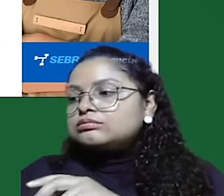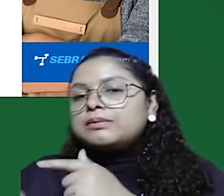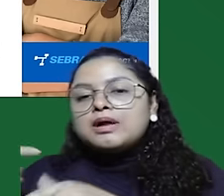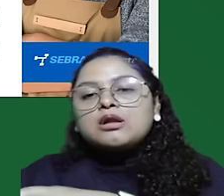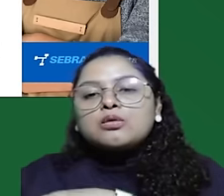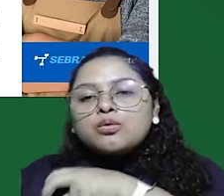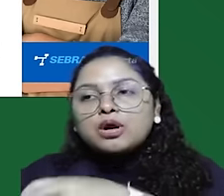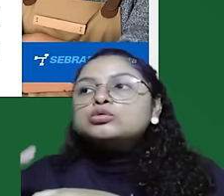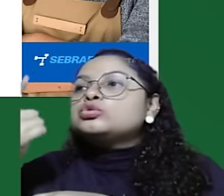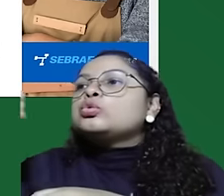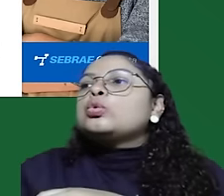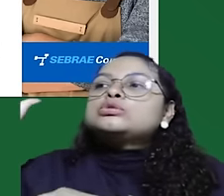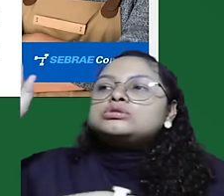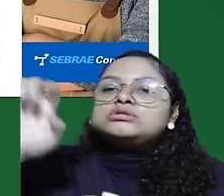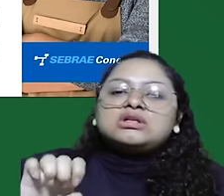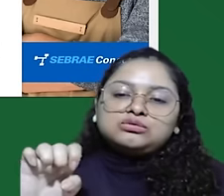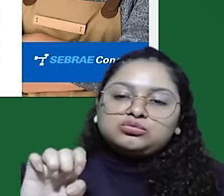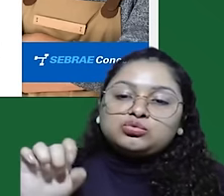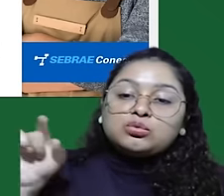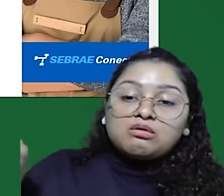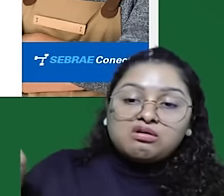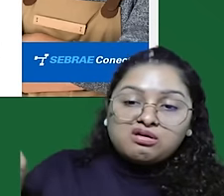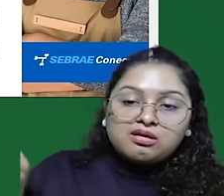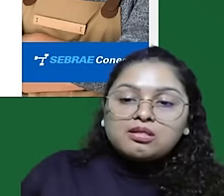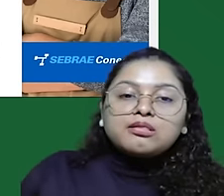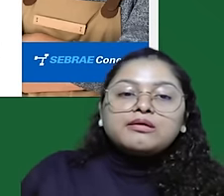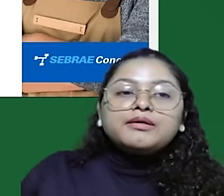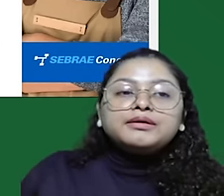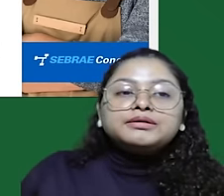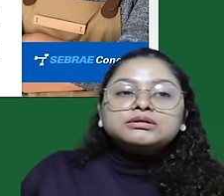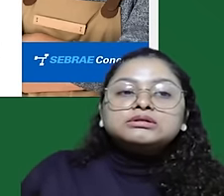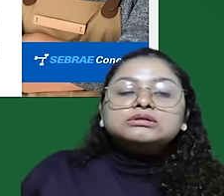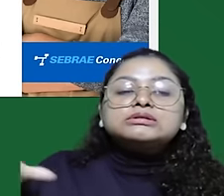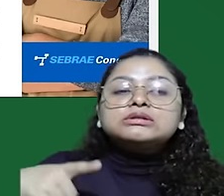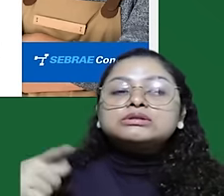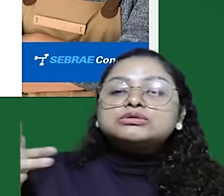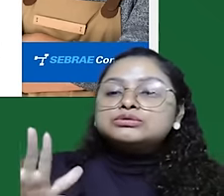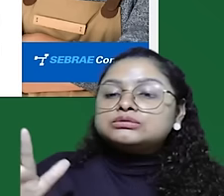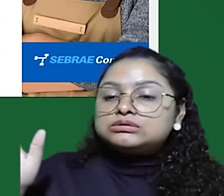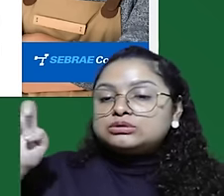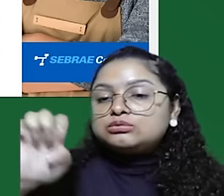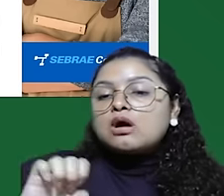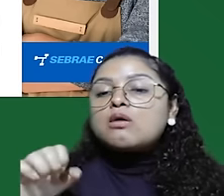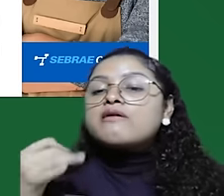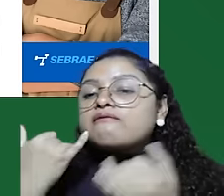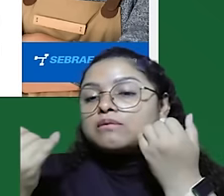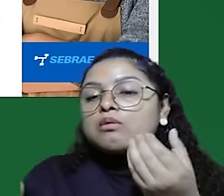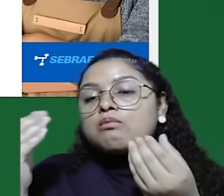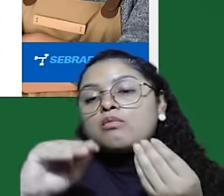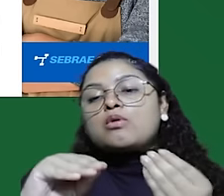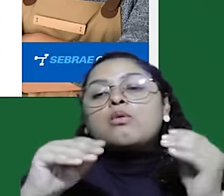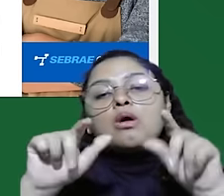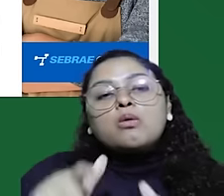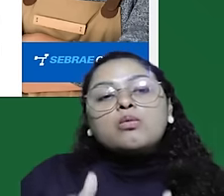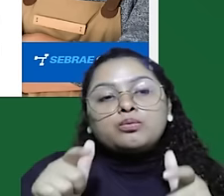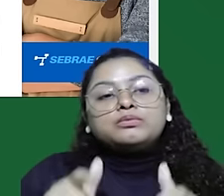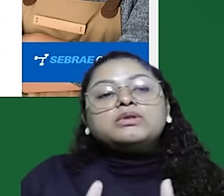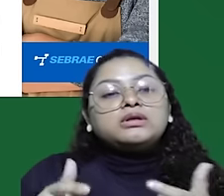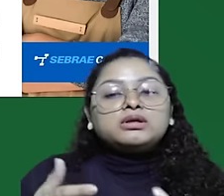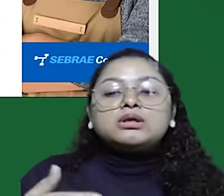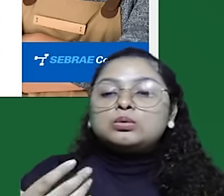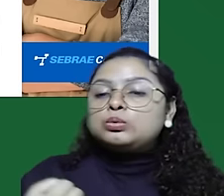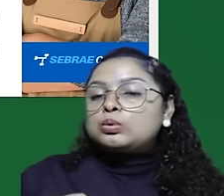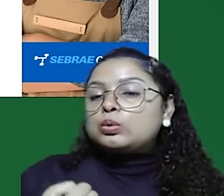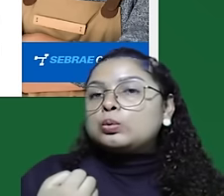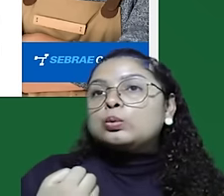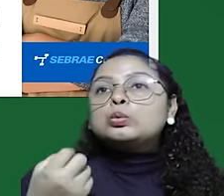outro estado esse produtor rural ele tem inscrição estadual onde eu insiro essa informação repara que eu coloquei aqui o nome dele tem